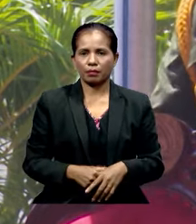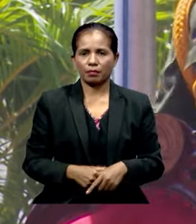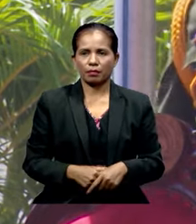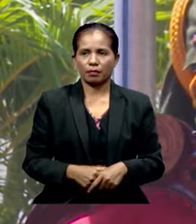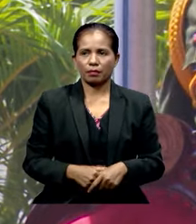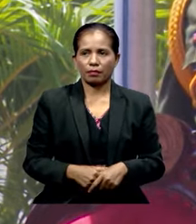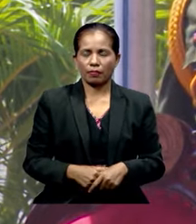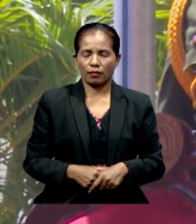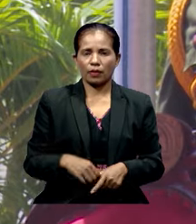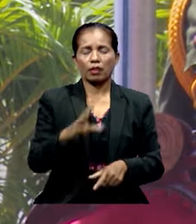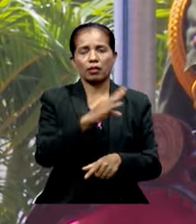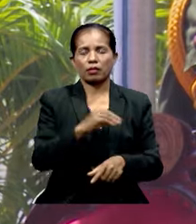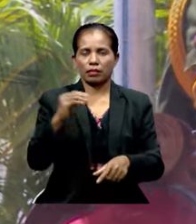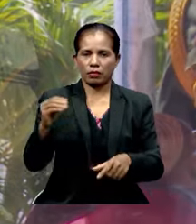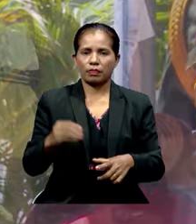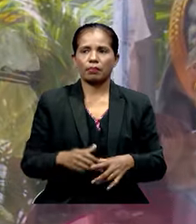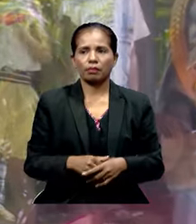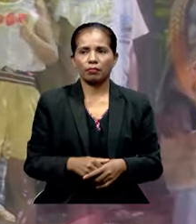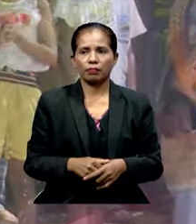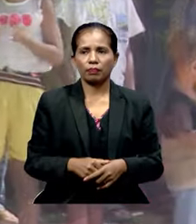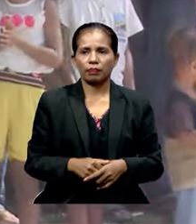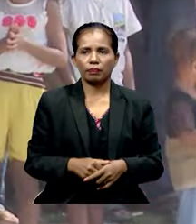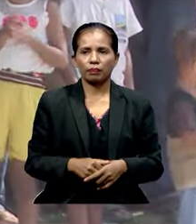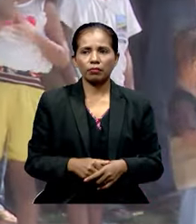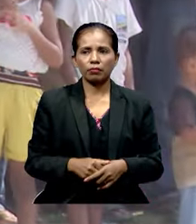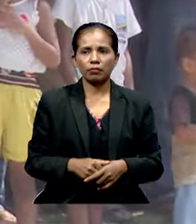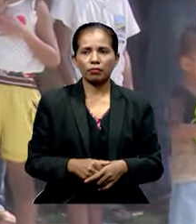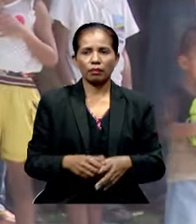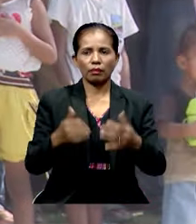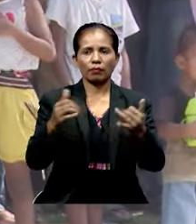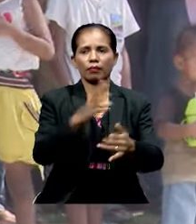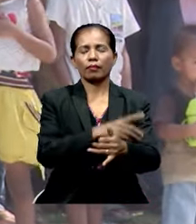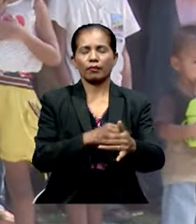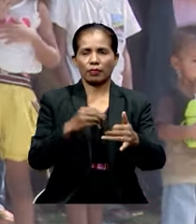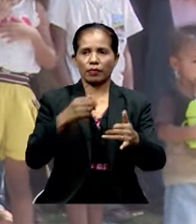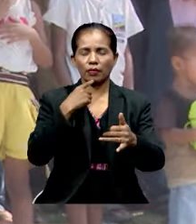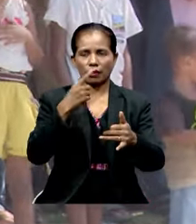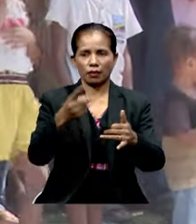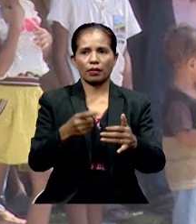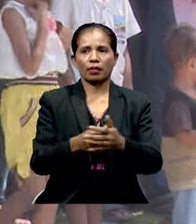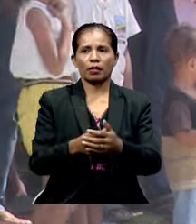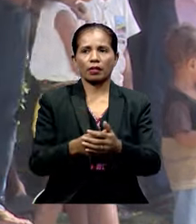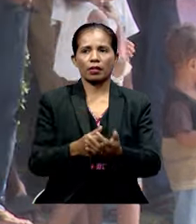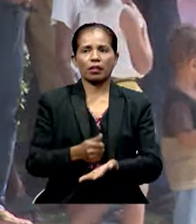E também é por isso que logo após